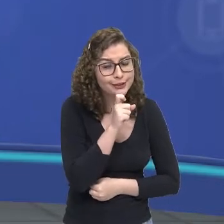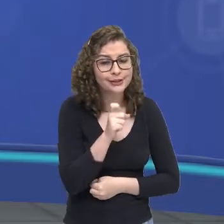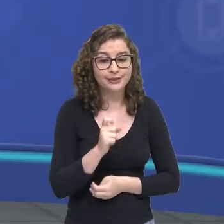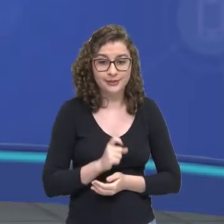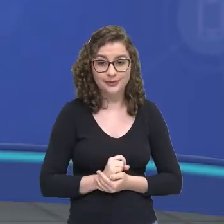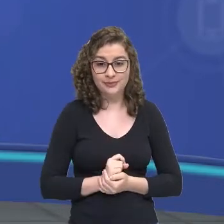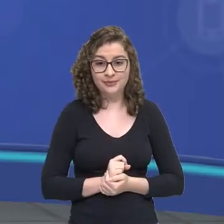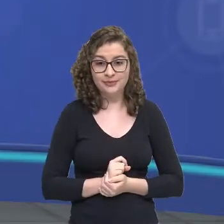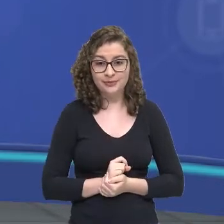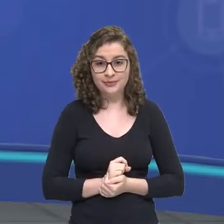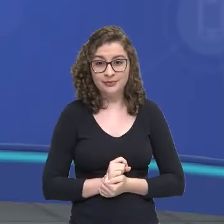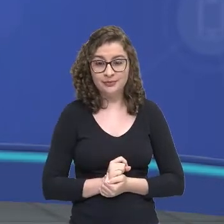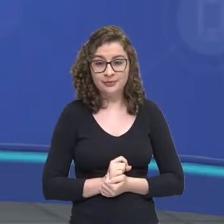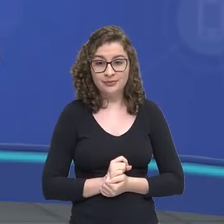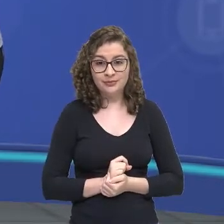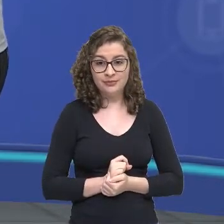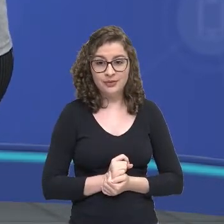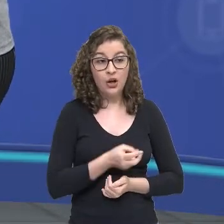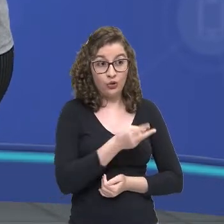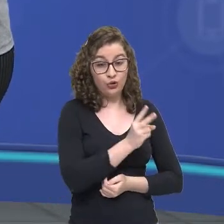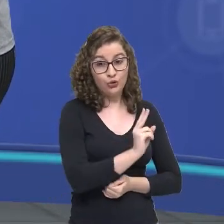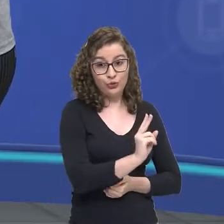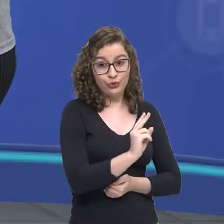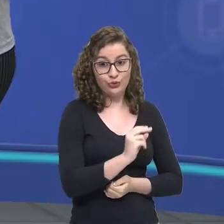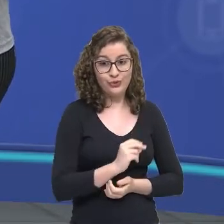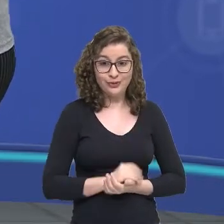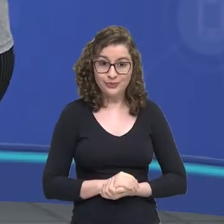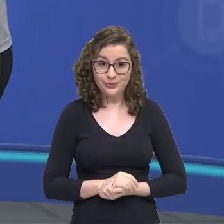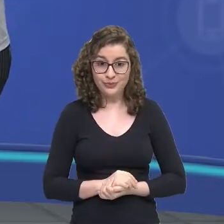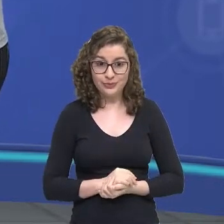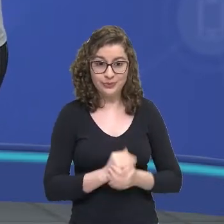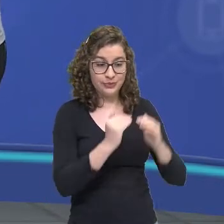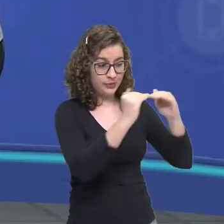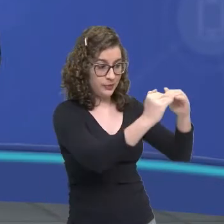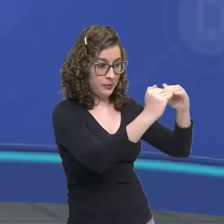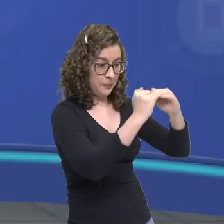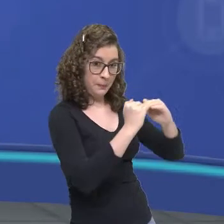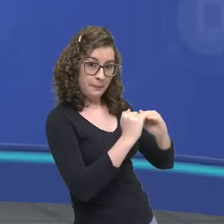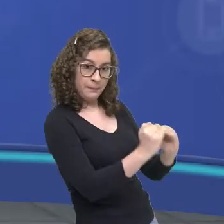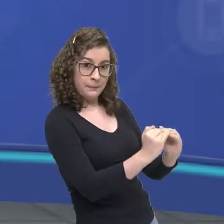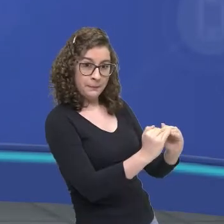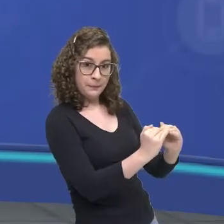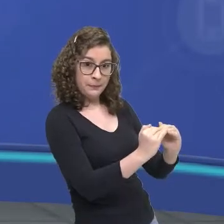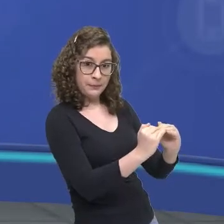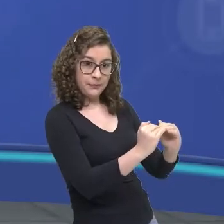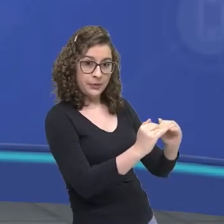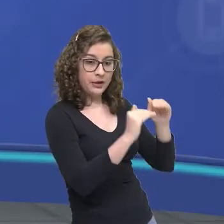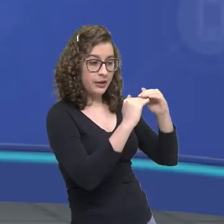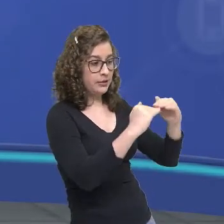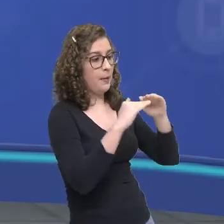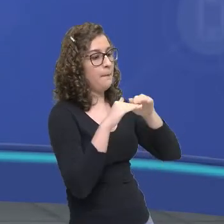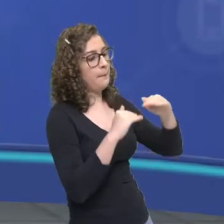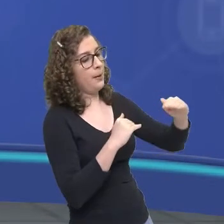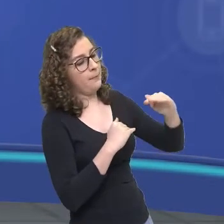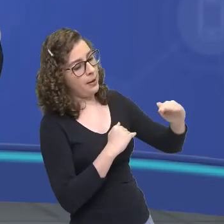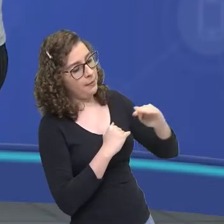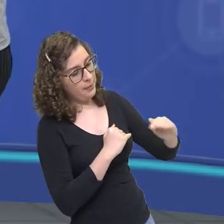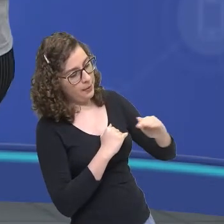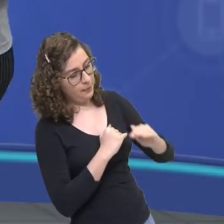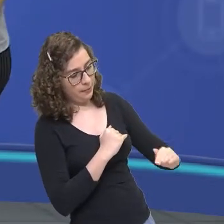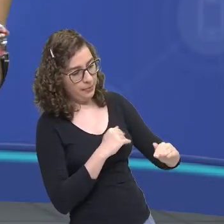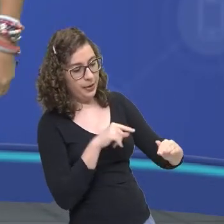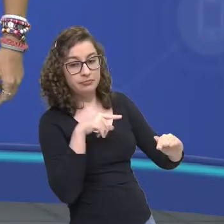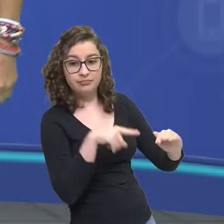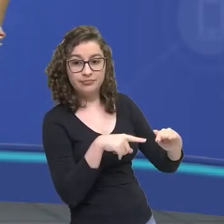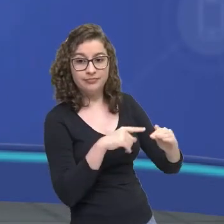baixa, tendo aí um período de durabilidade maior. Terceiro compartimento da nossa geladeira, a